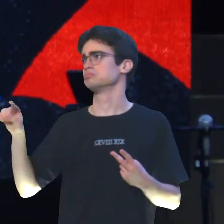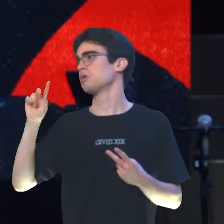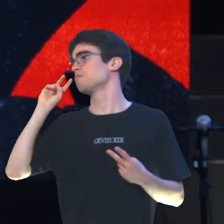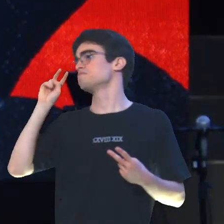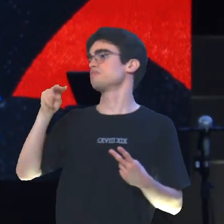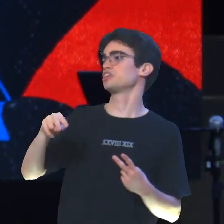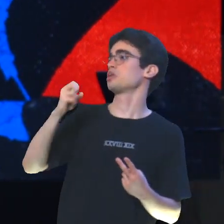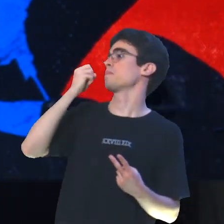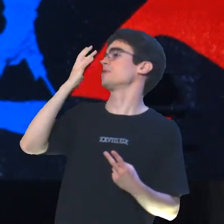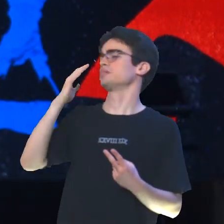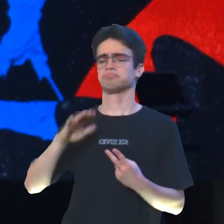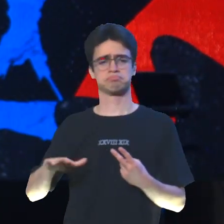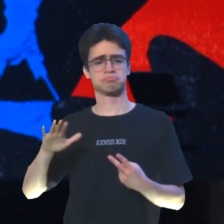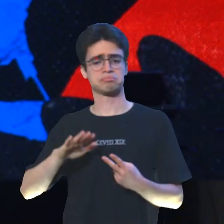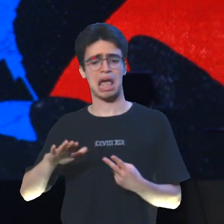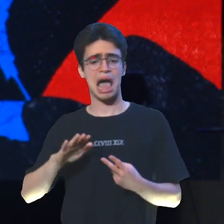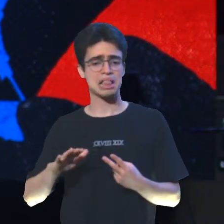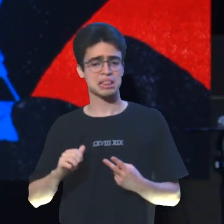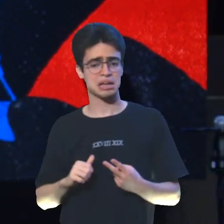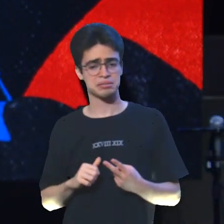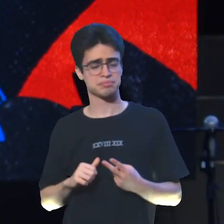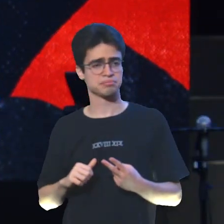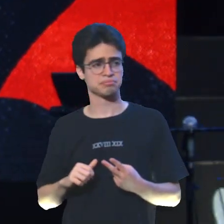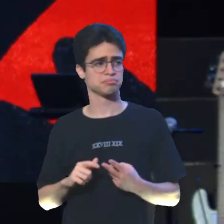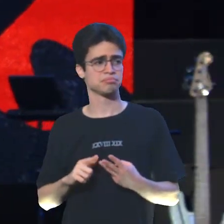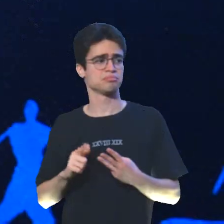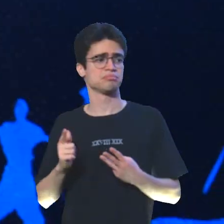pelas pessoas,